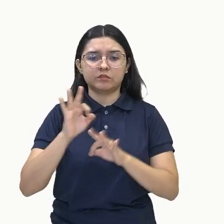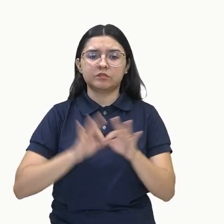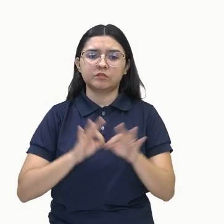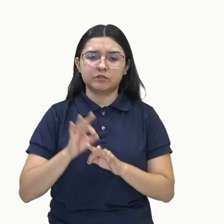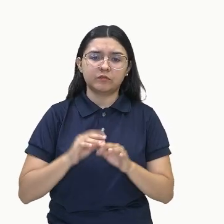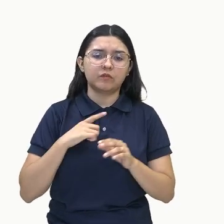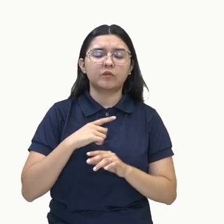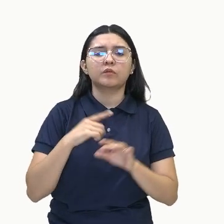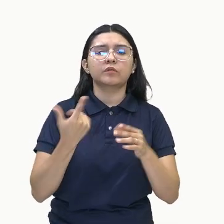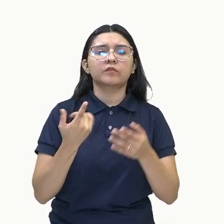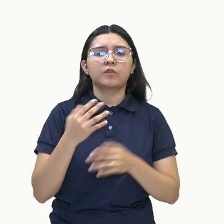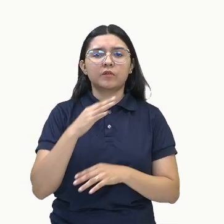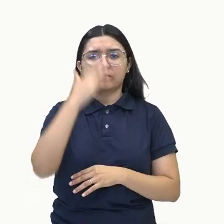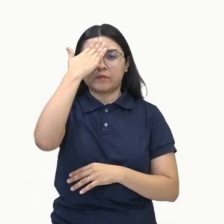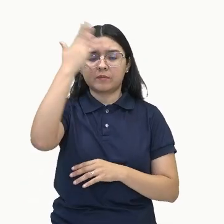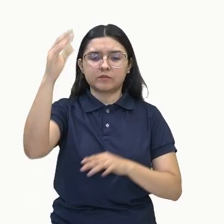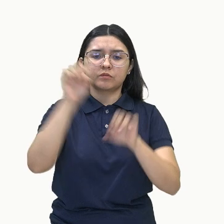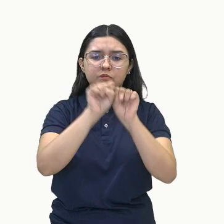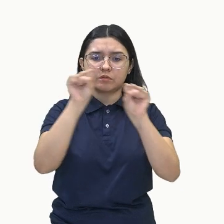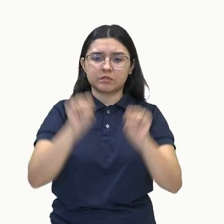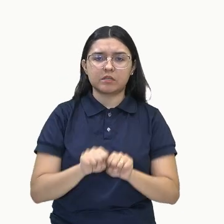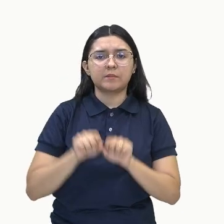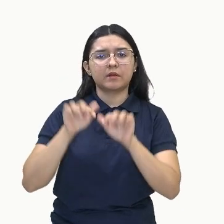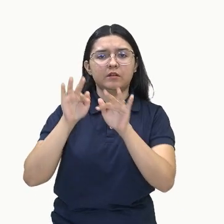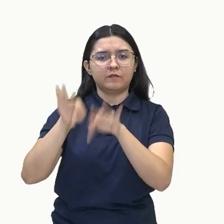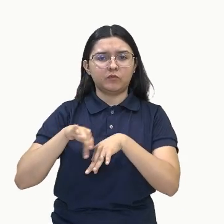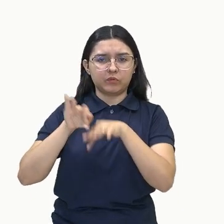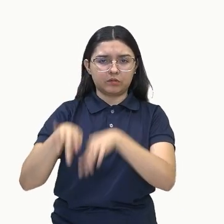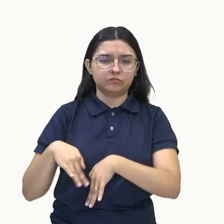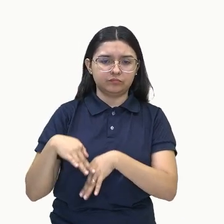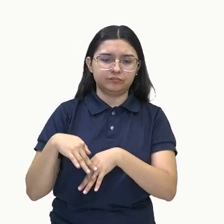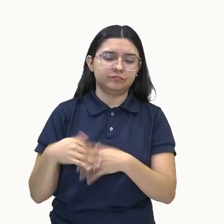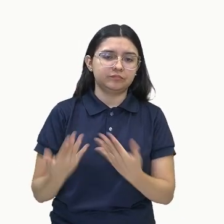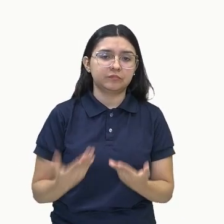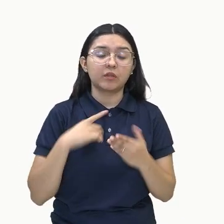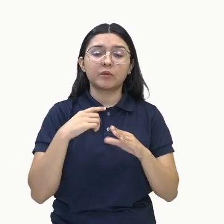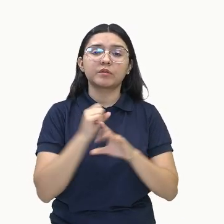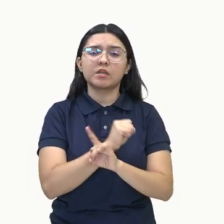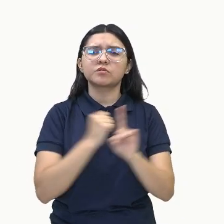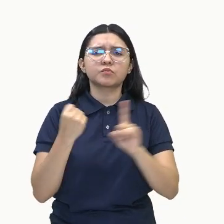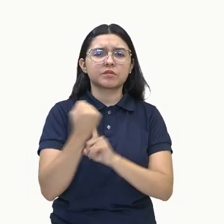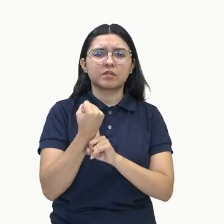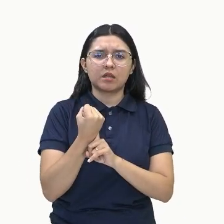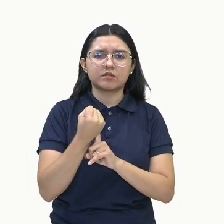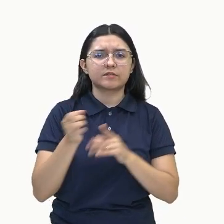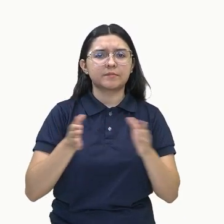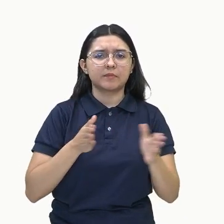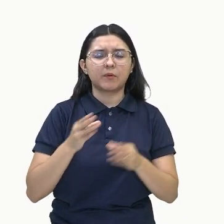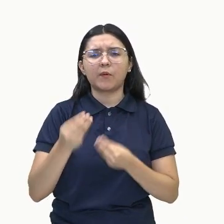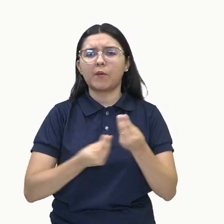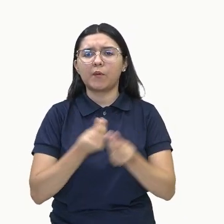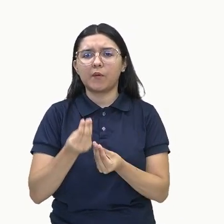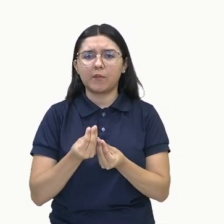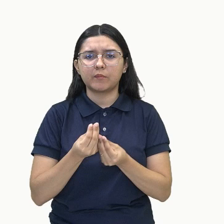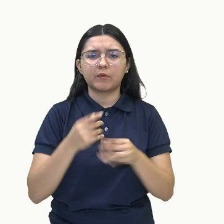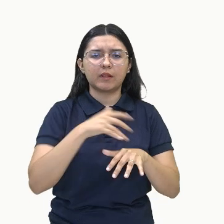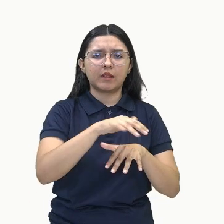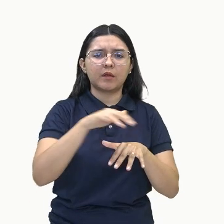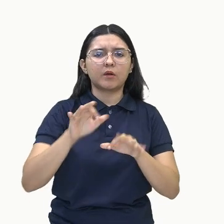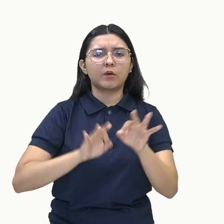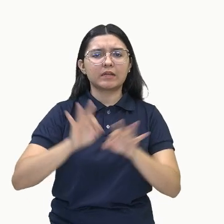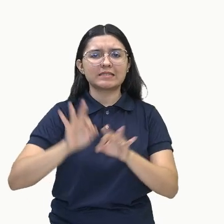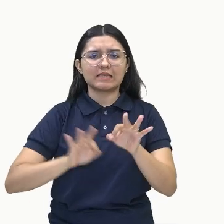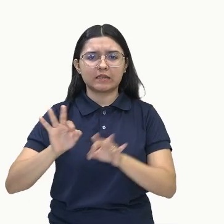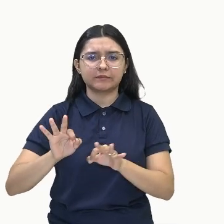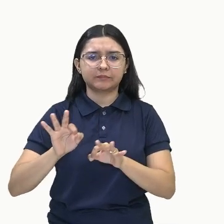sistema feudal ou feudalismo, professor. E a sociedade, professor? Como ela era dividida, afinal?